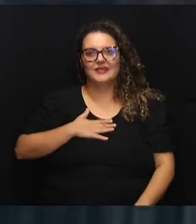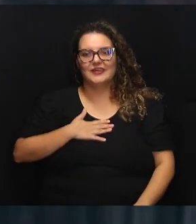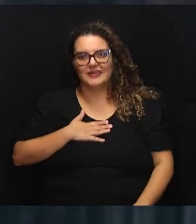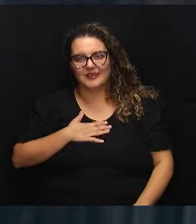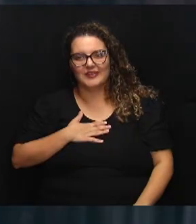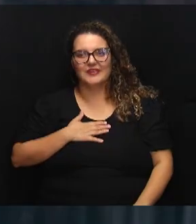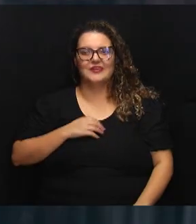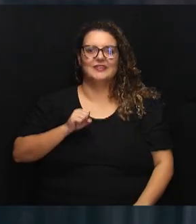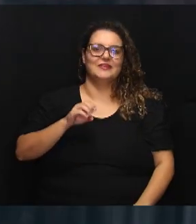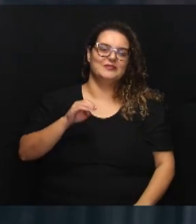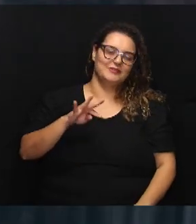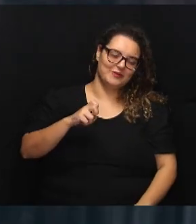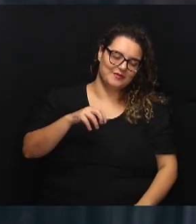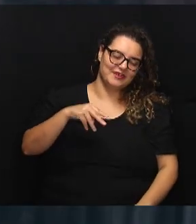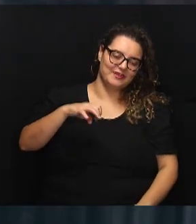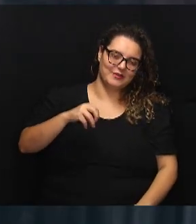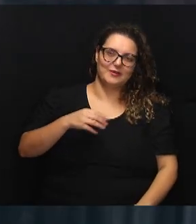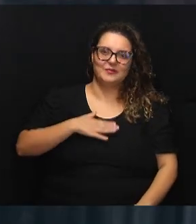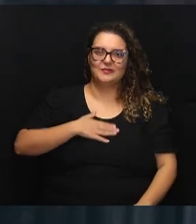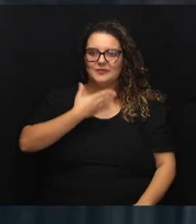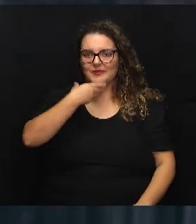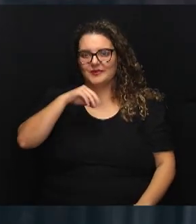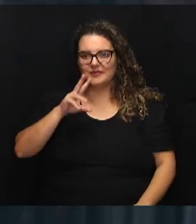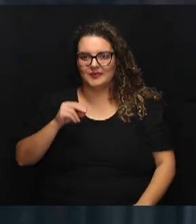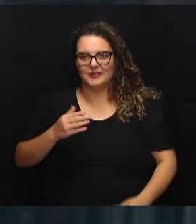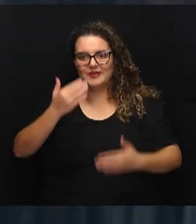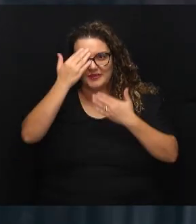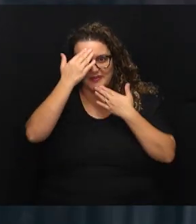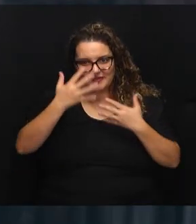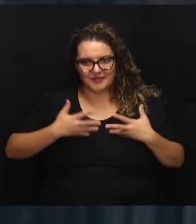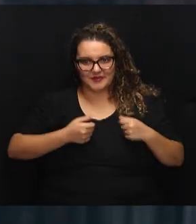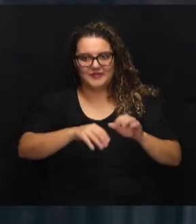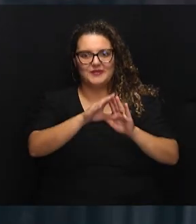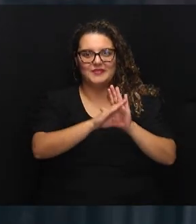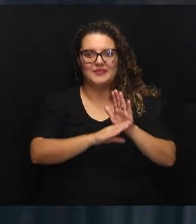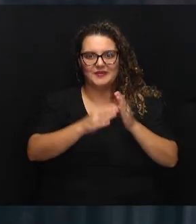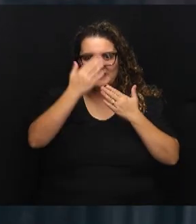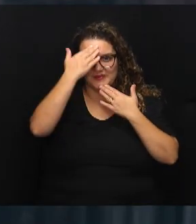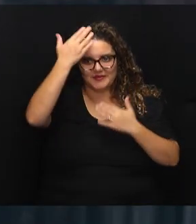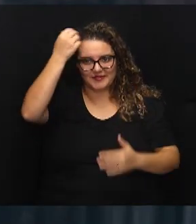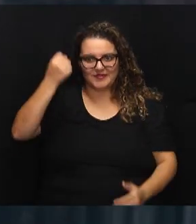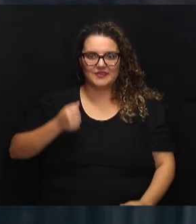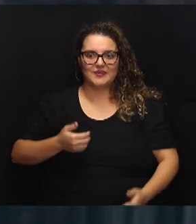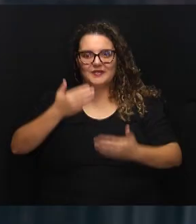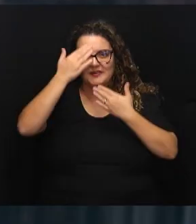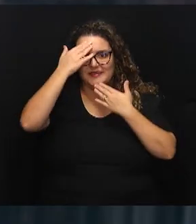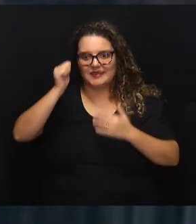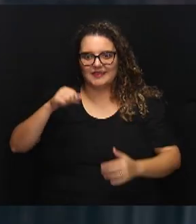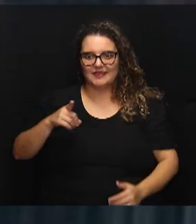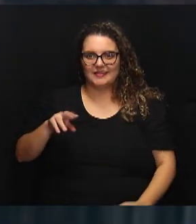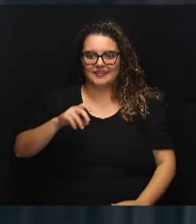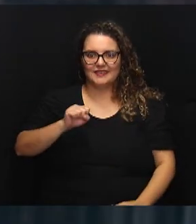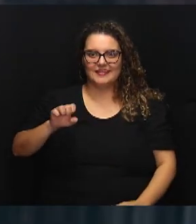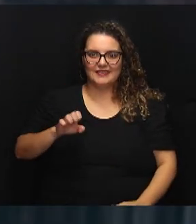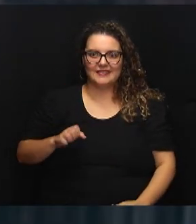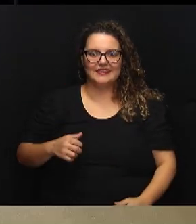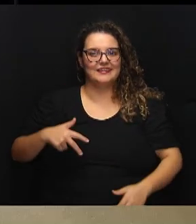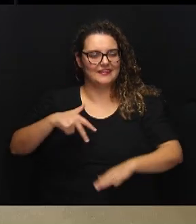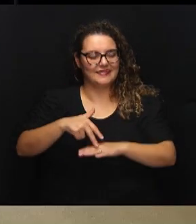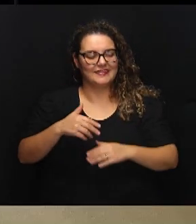que agradeço ter me chamado para o programa de hoje. Obrigado para você, obrigado para Andressa. E estamos aqui qualquer